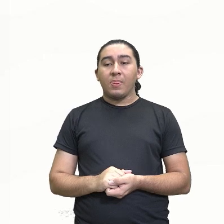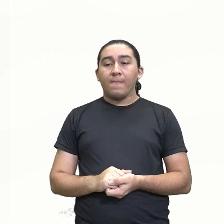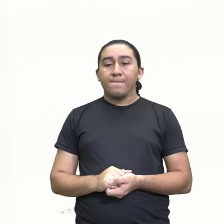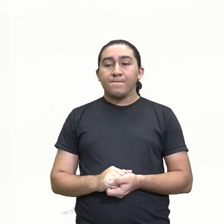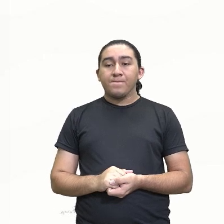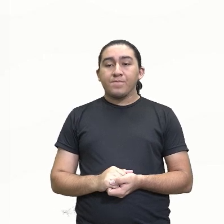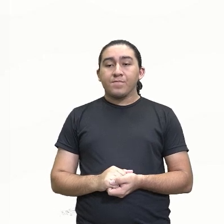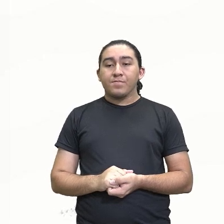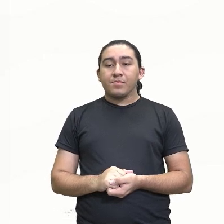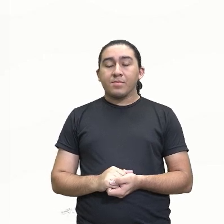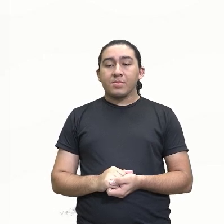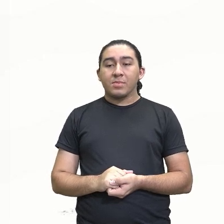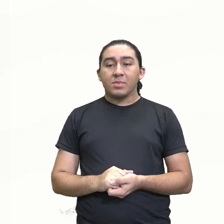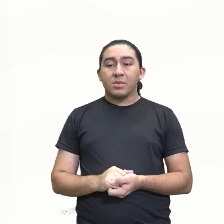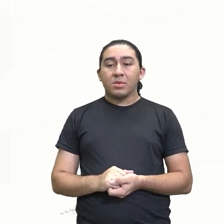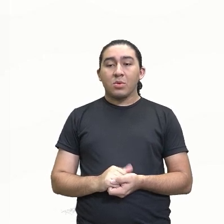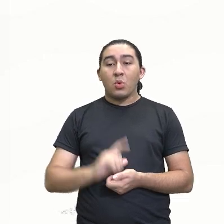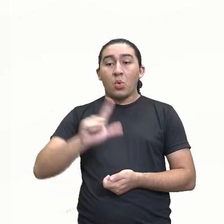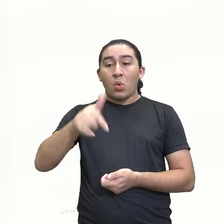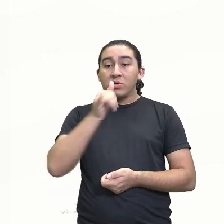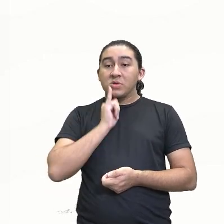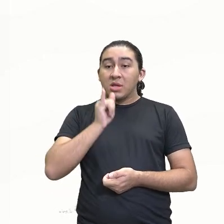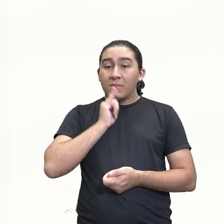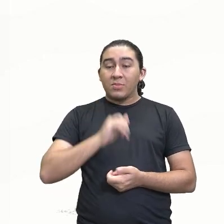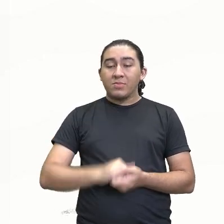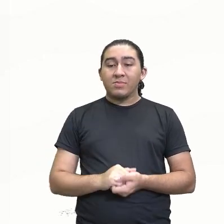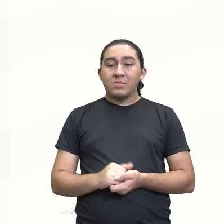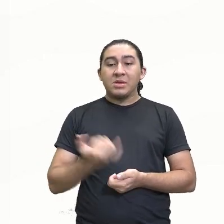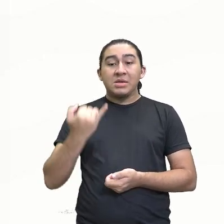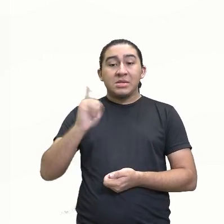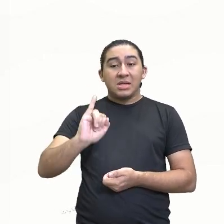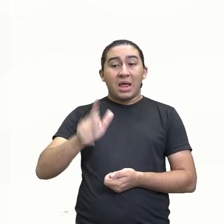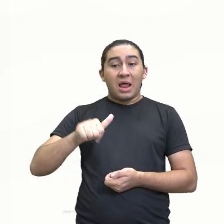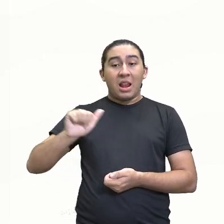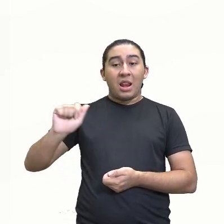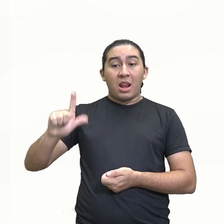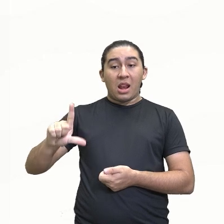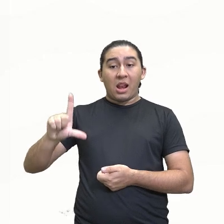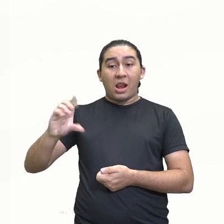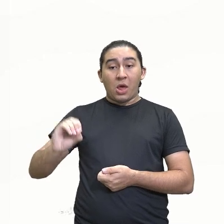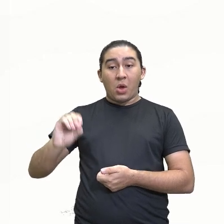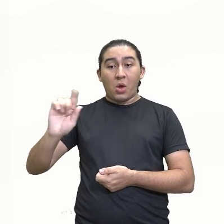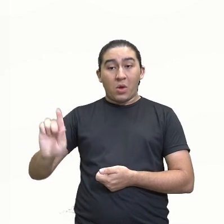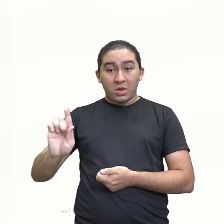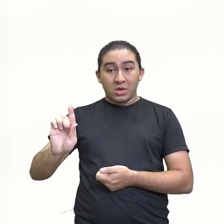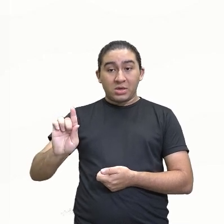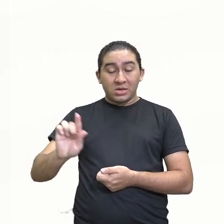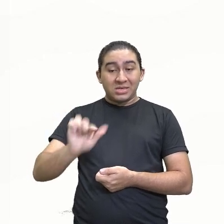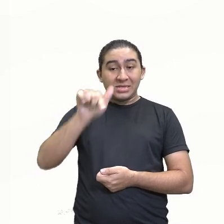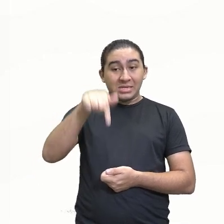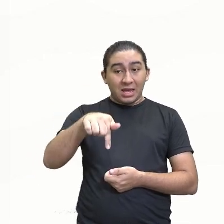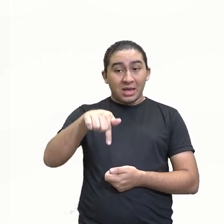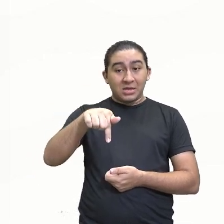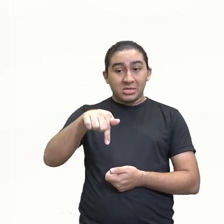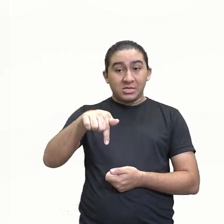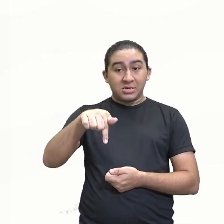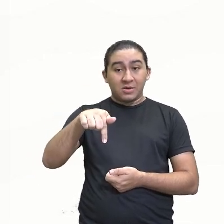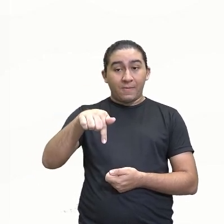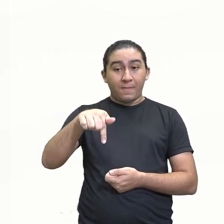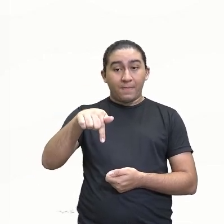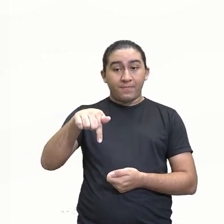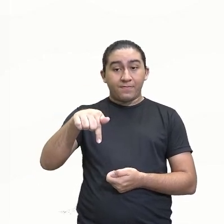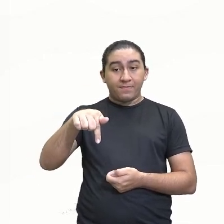ó? Mais um exemplo. Se fosse o log de 7 na